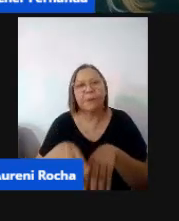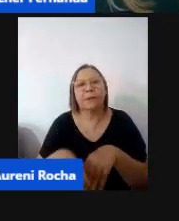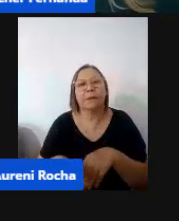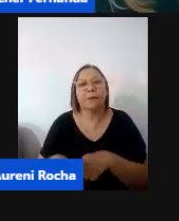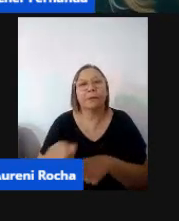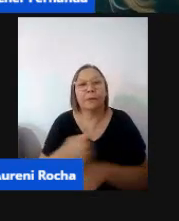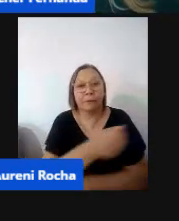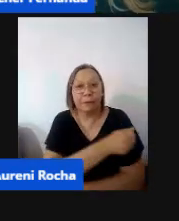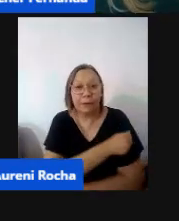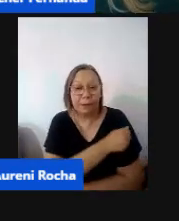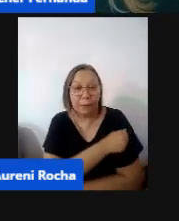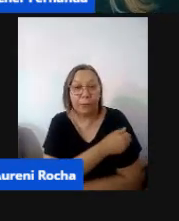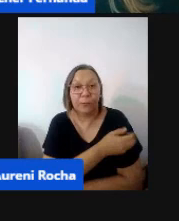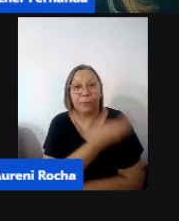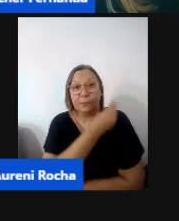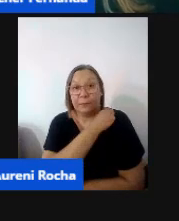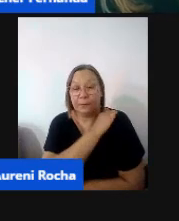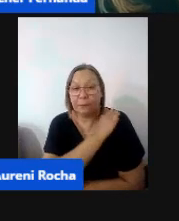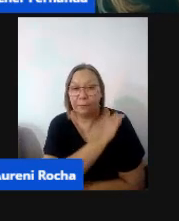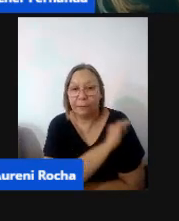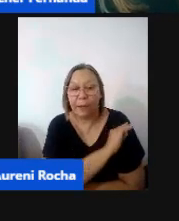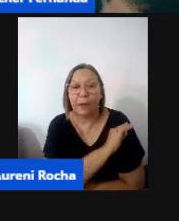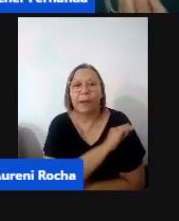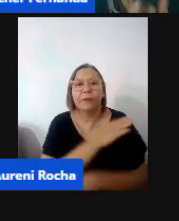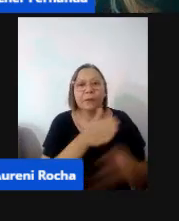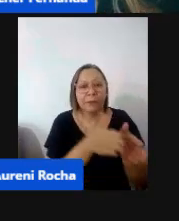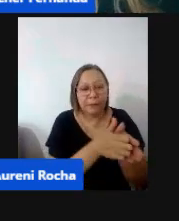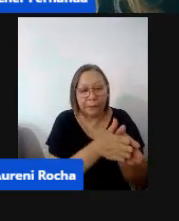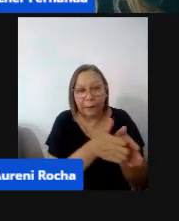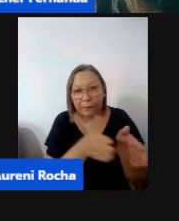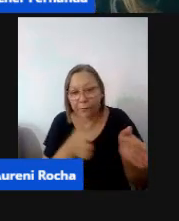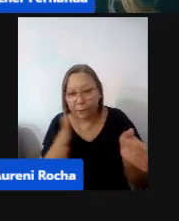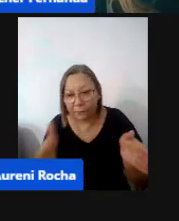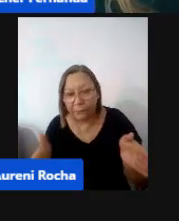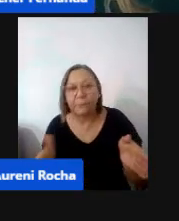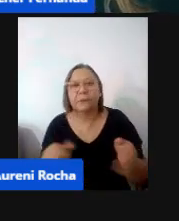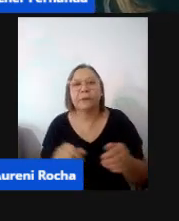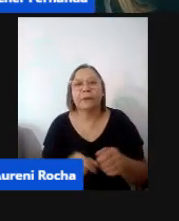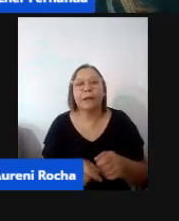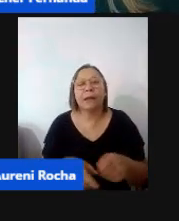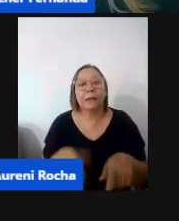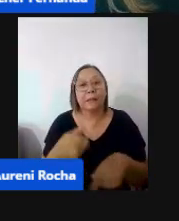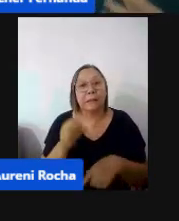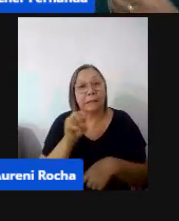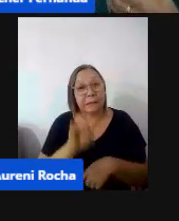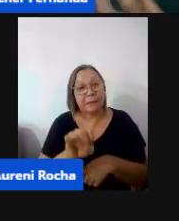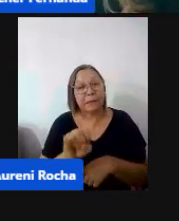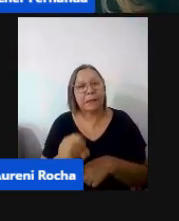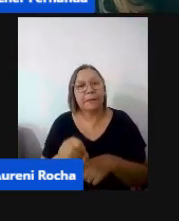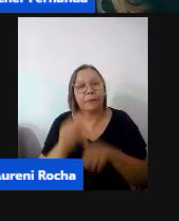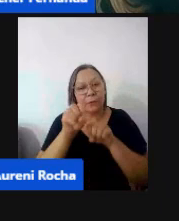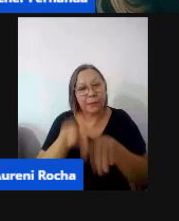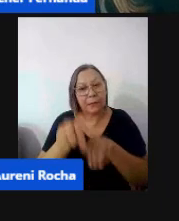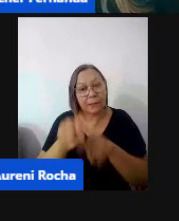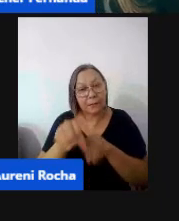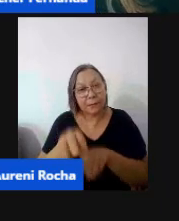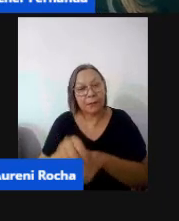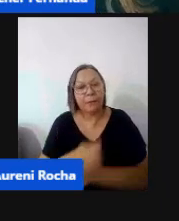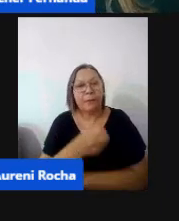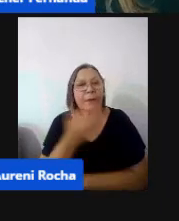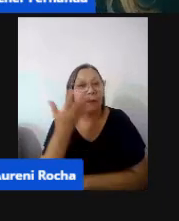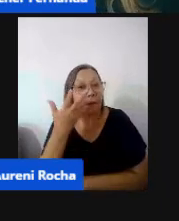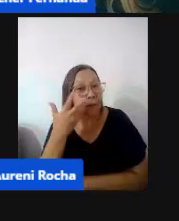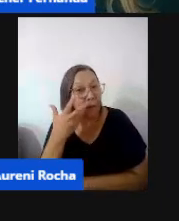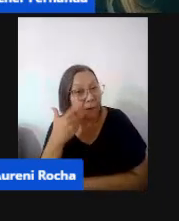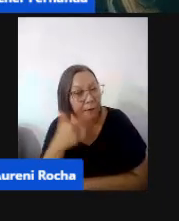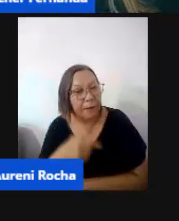trajetória, e se você dá aula para crianças, para adolescentes que estão começando a ver o inglês, você vai buscar outras possibilidades